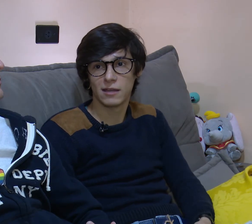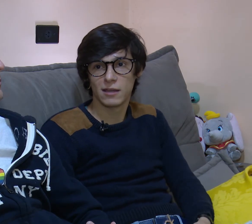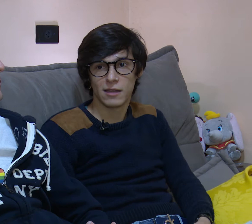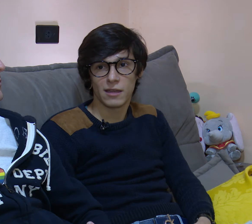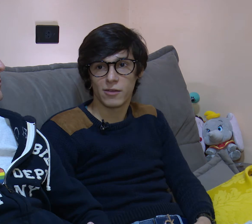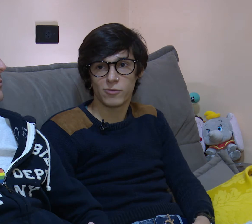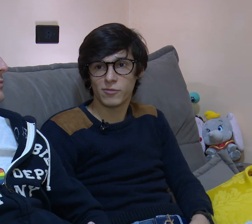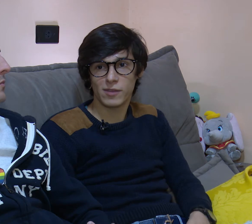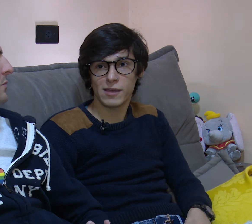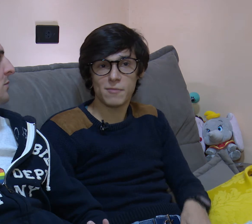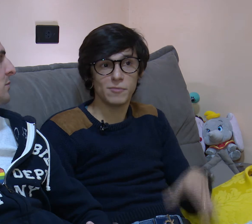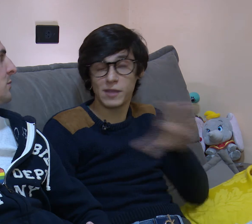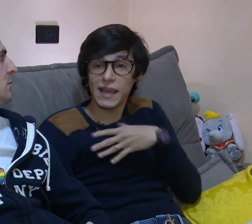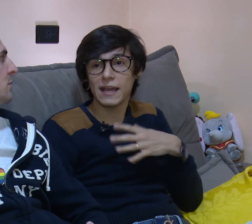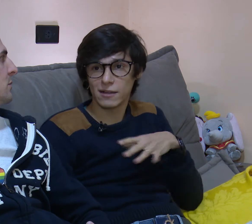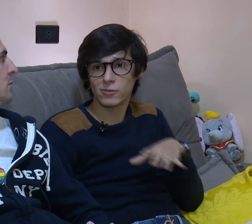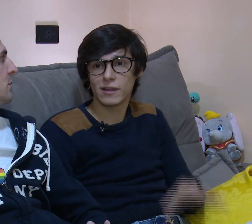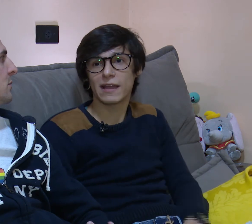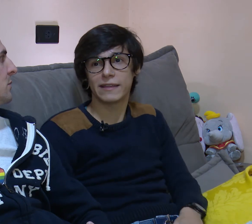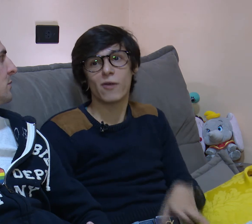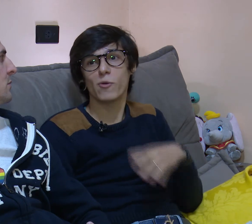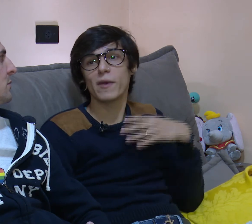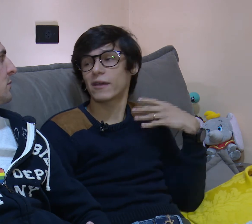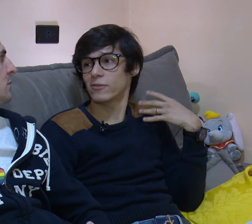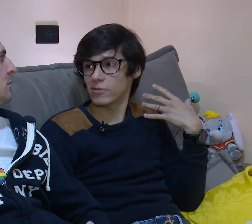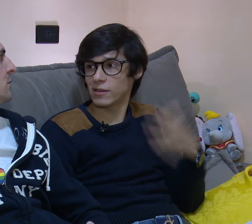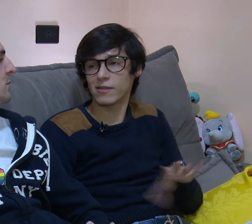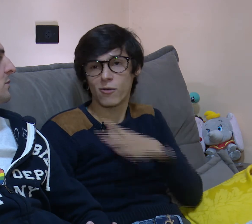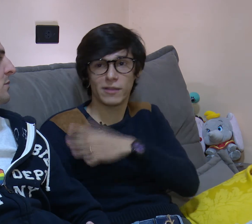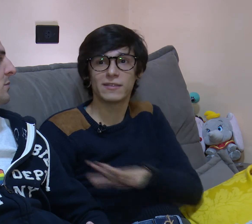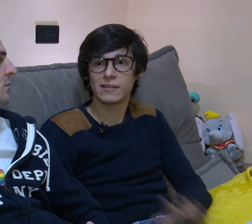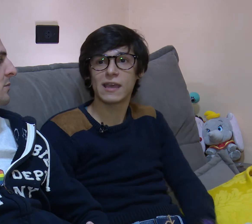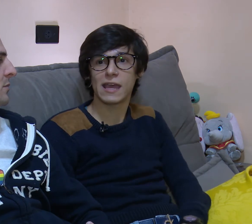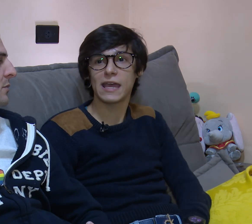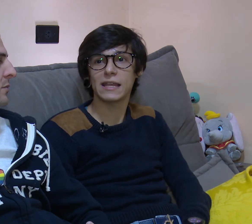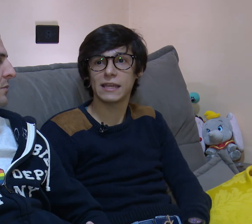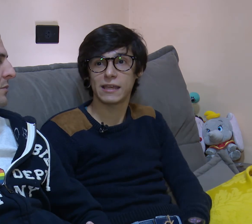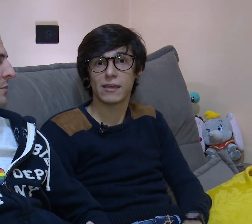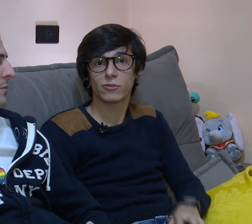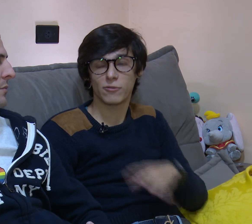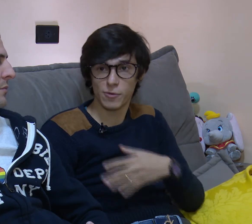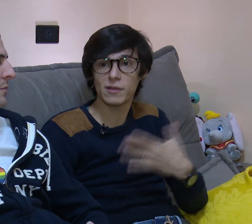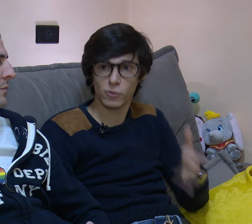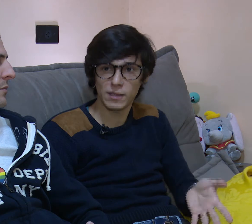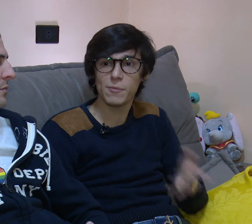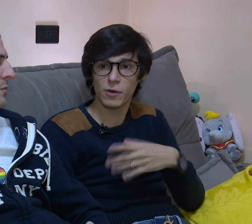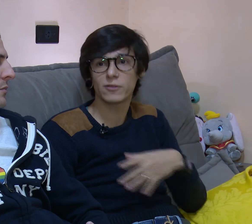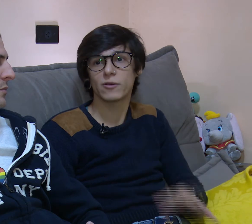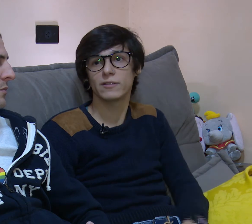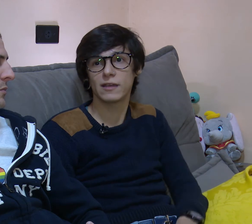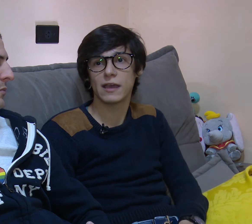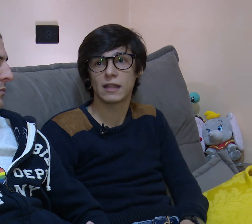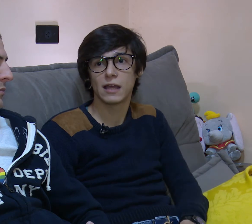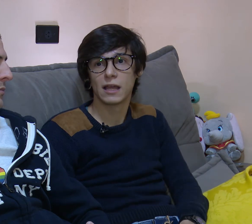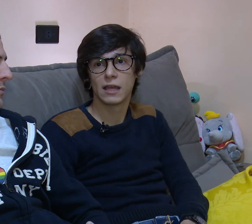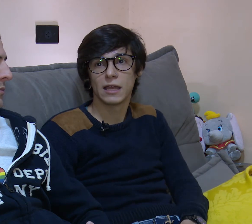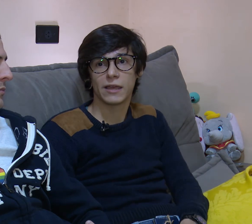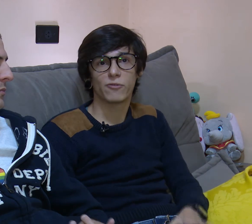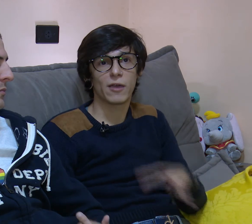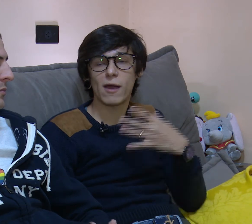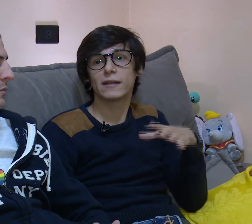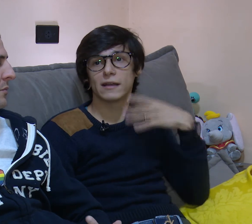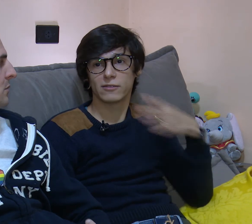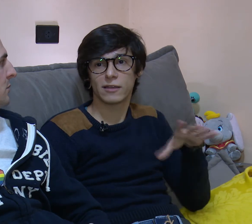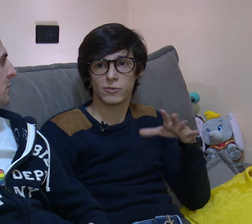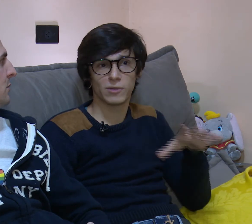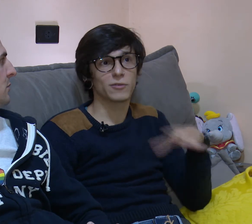família. Eu vivia me negando, né? Até o momento que eu conheci ele, que eu só fui me assumir depois que eu conheci ele. Que eu